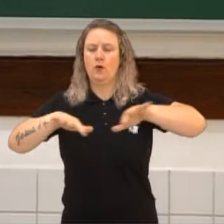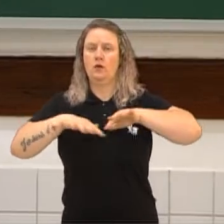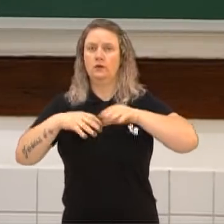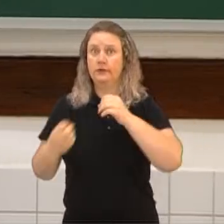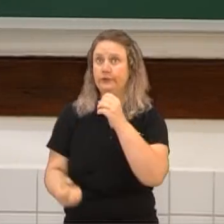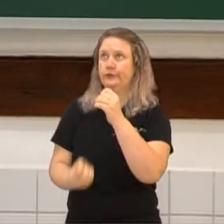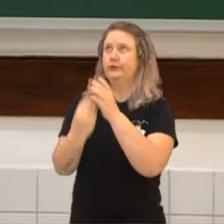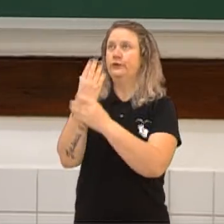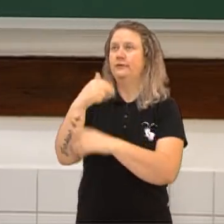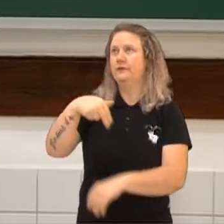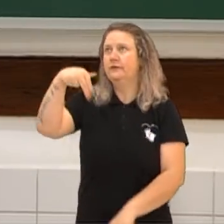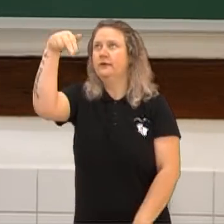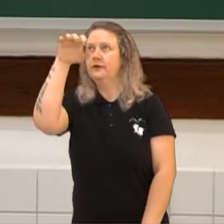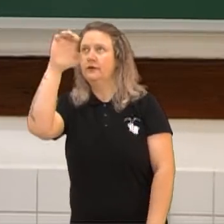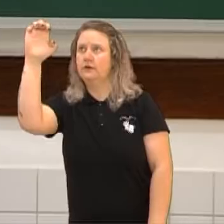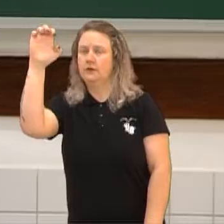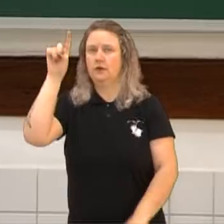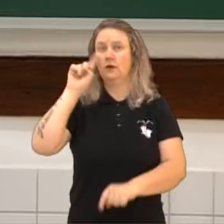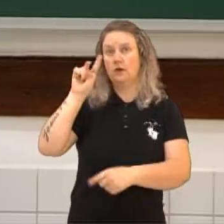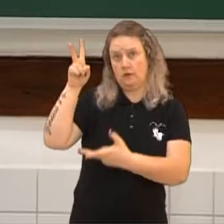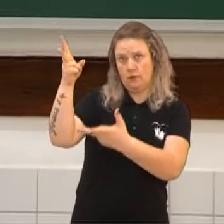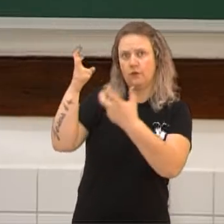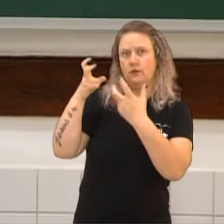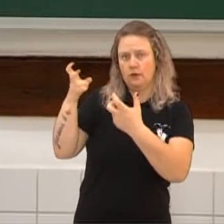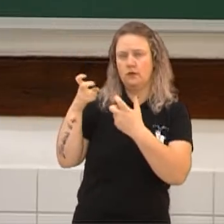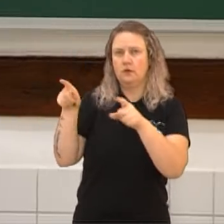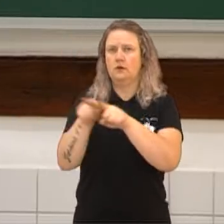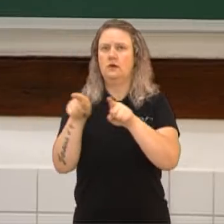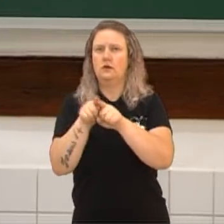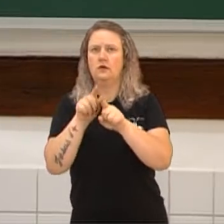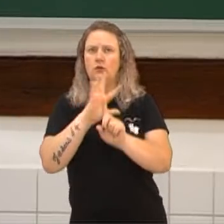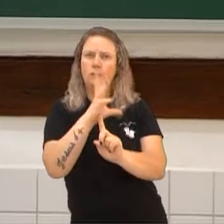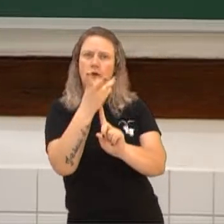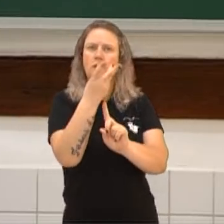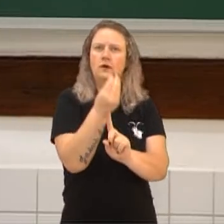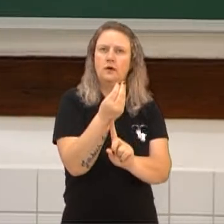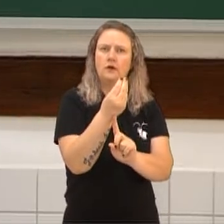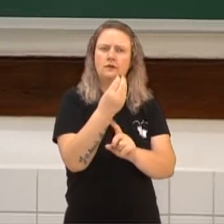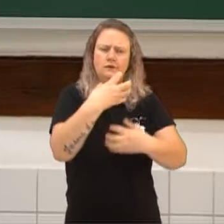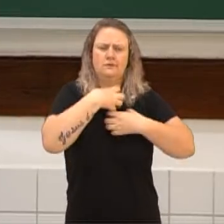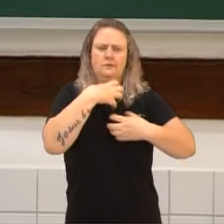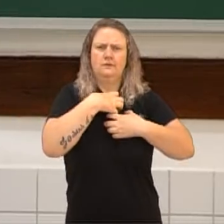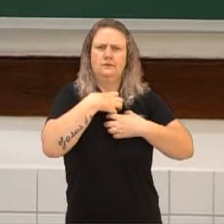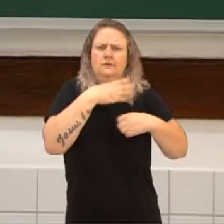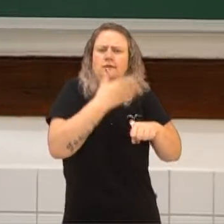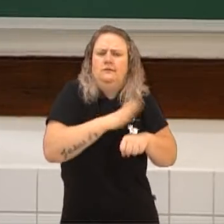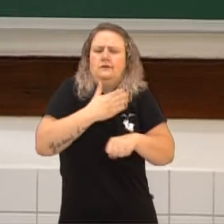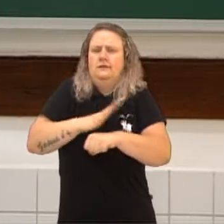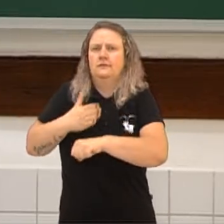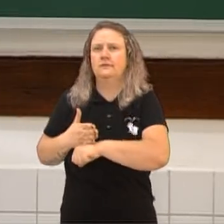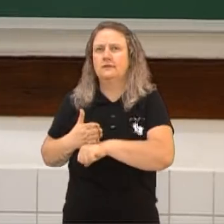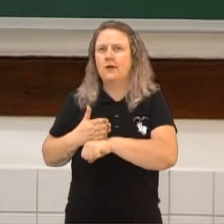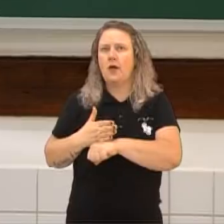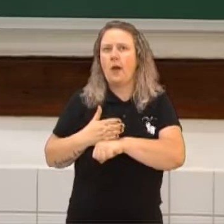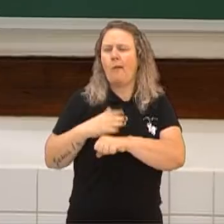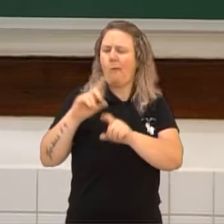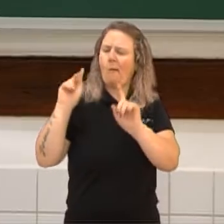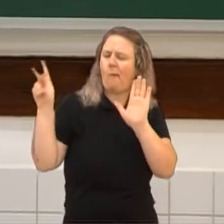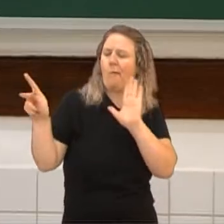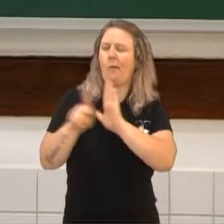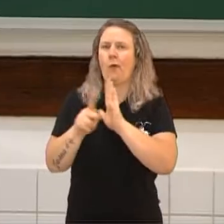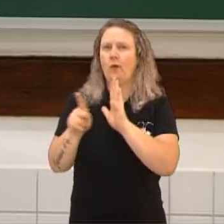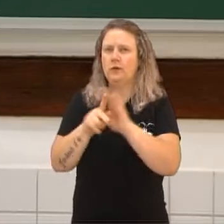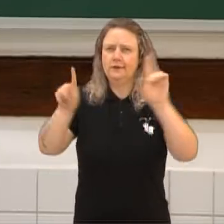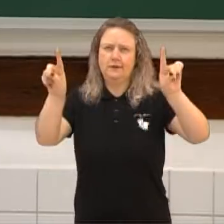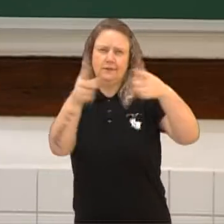Nordeste. Então as formas de arte são mais convencionais daquele local, né? Tem tanto a